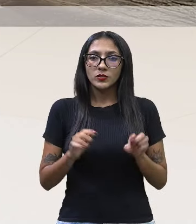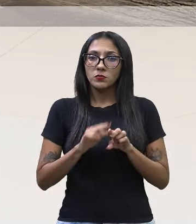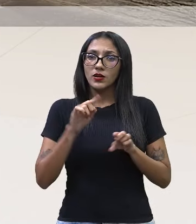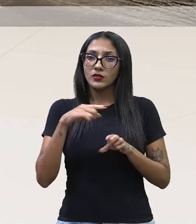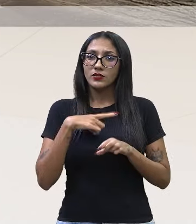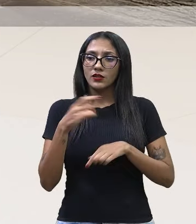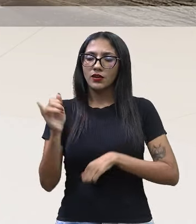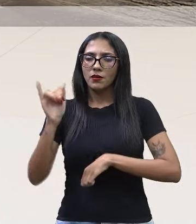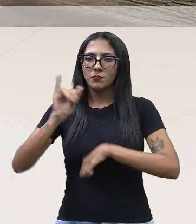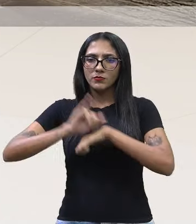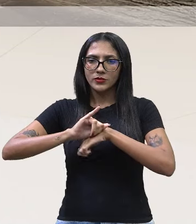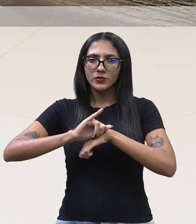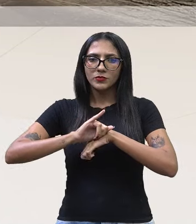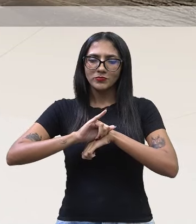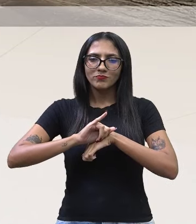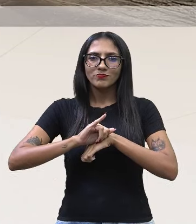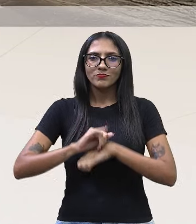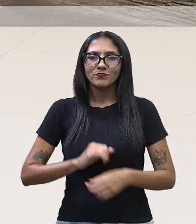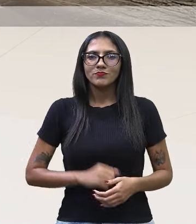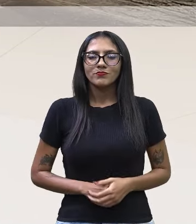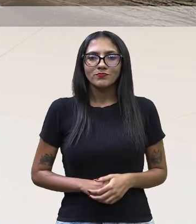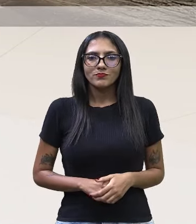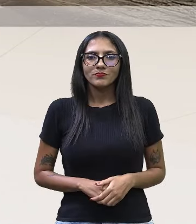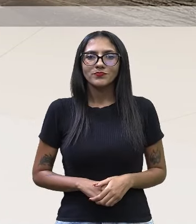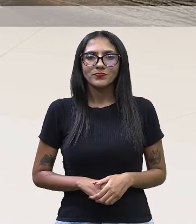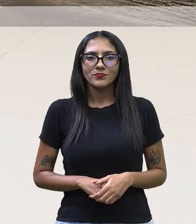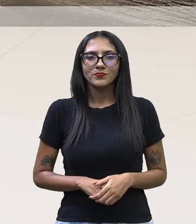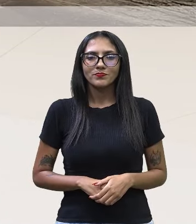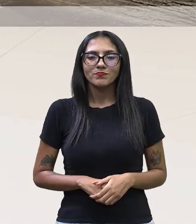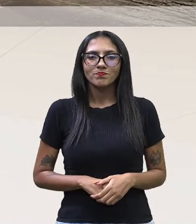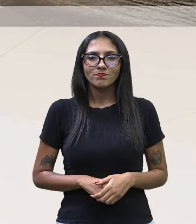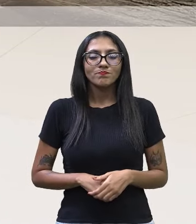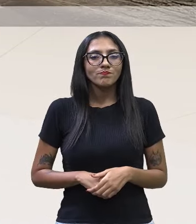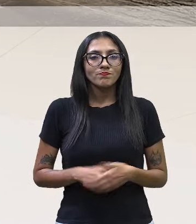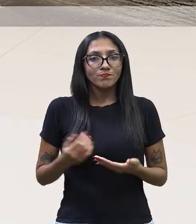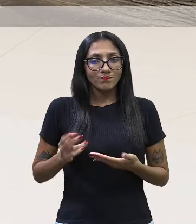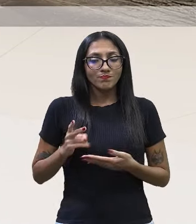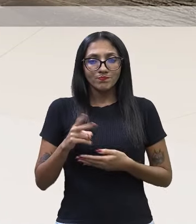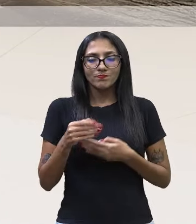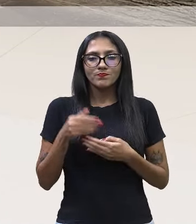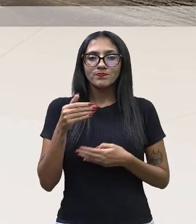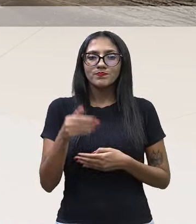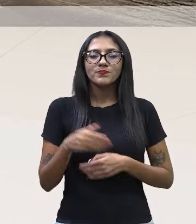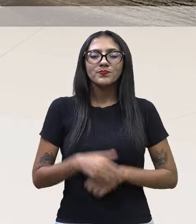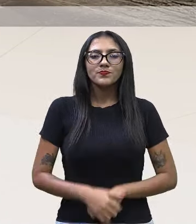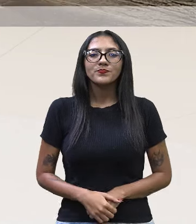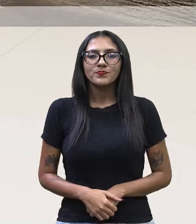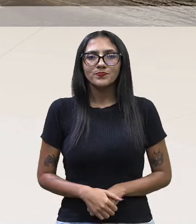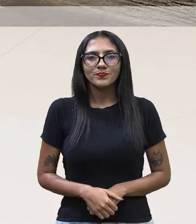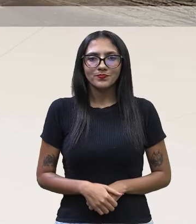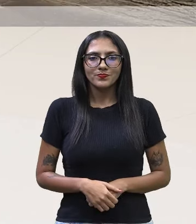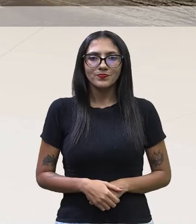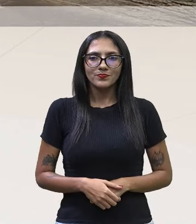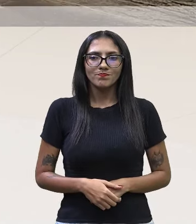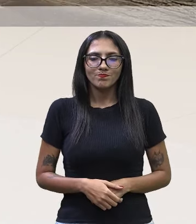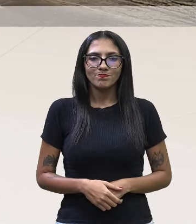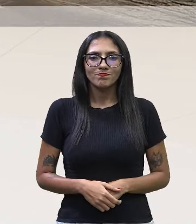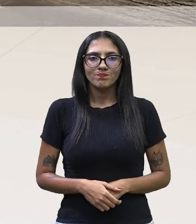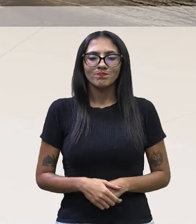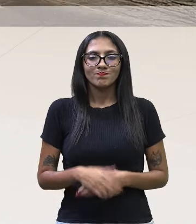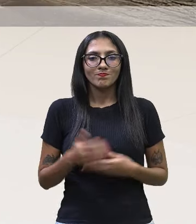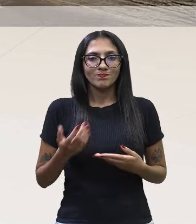é querendo ou não é isso né avançando Então não é professor voltamos aqui professora de novo